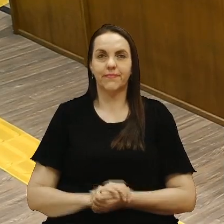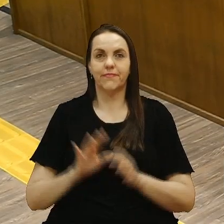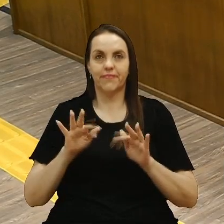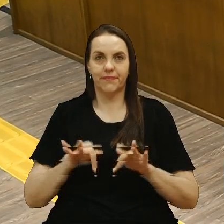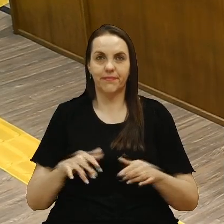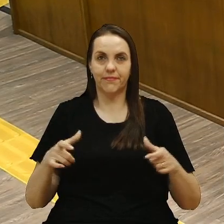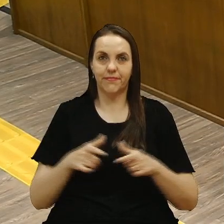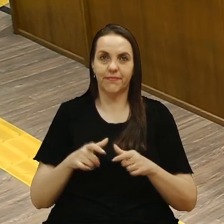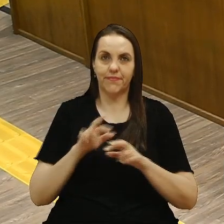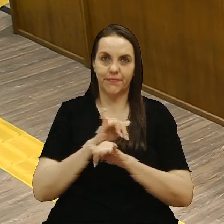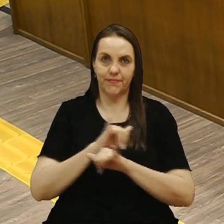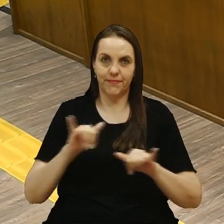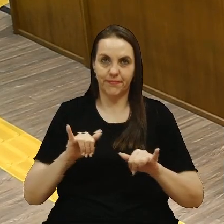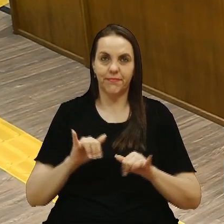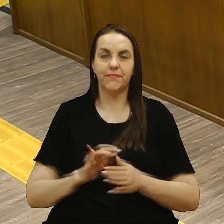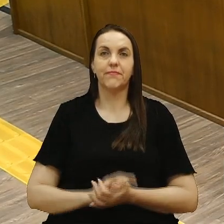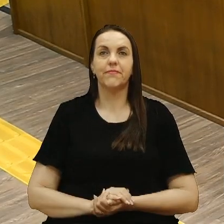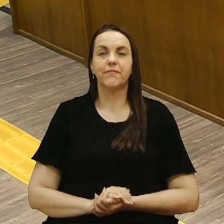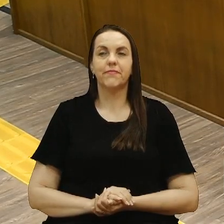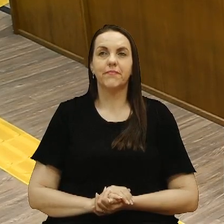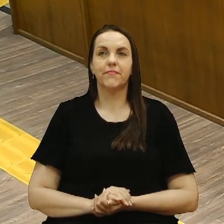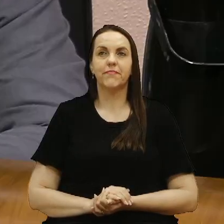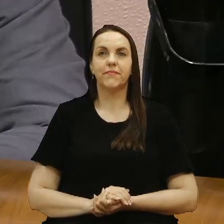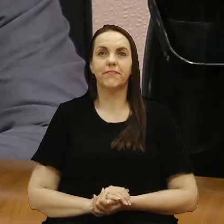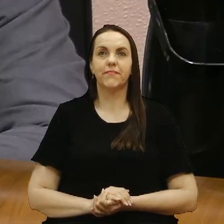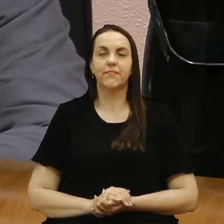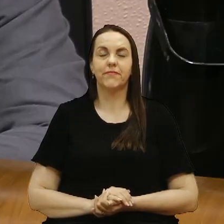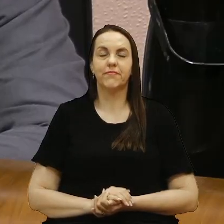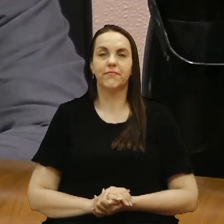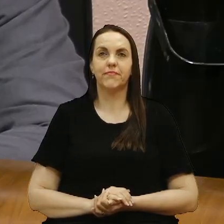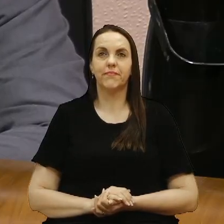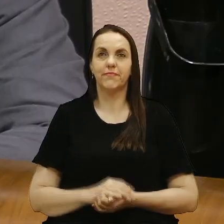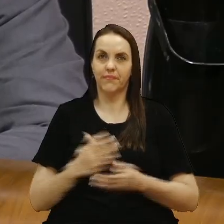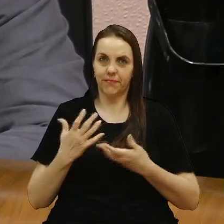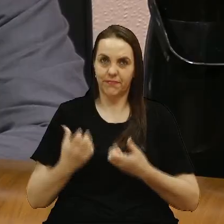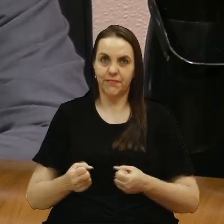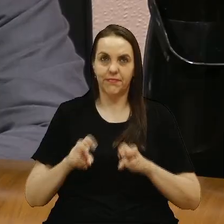Encerradas pequenas comunicações. Com a anuência da mesa diretora, nos termos